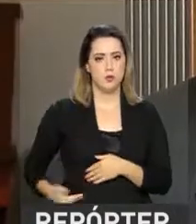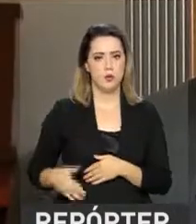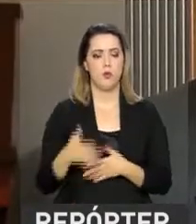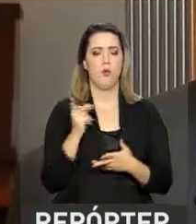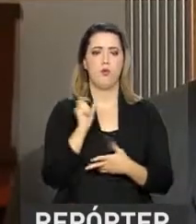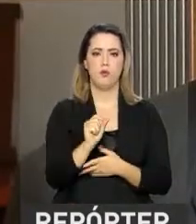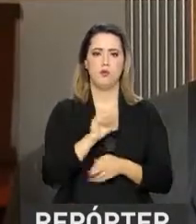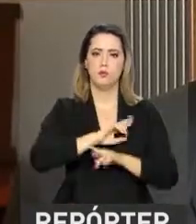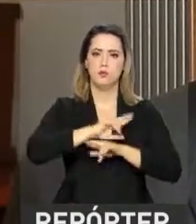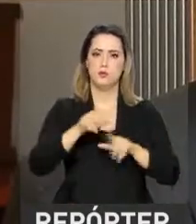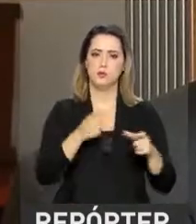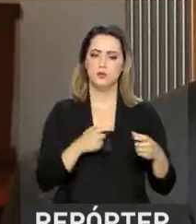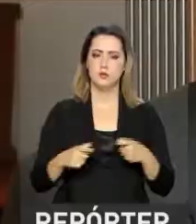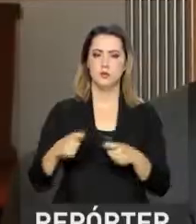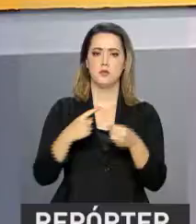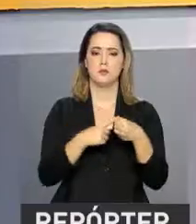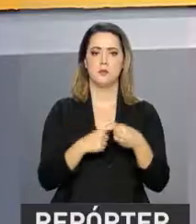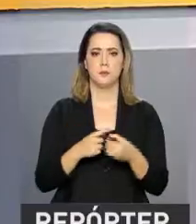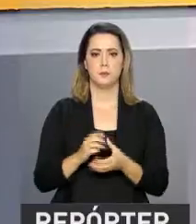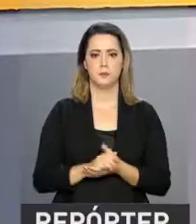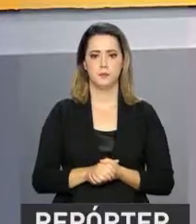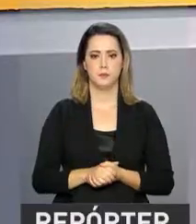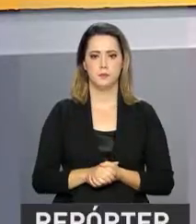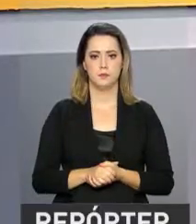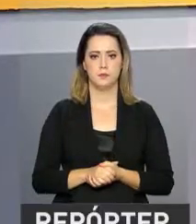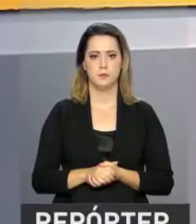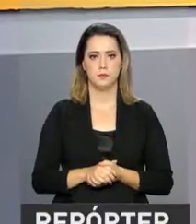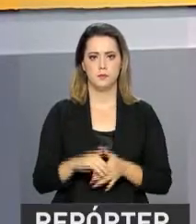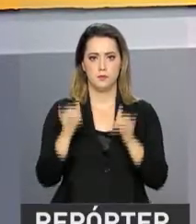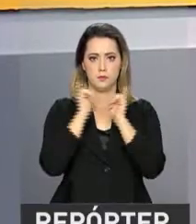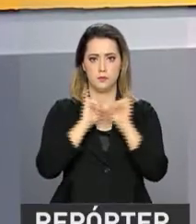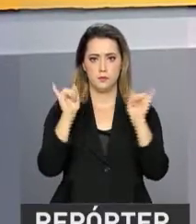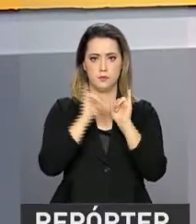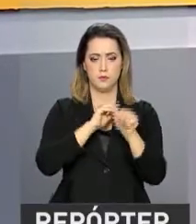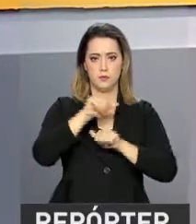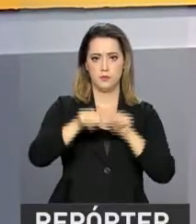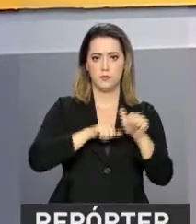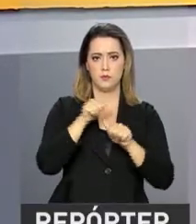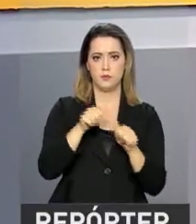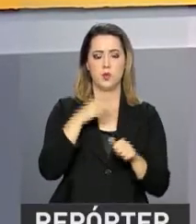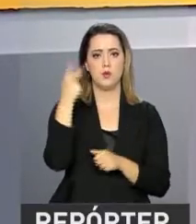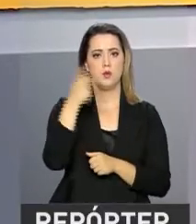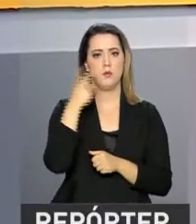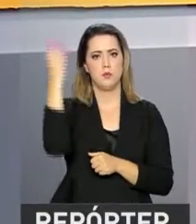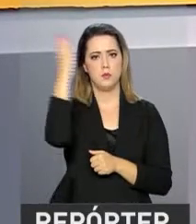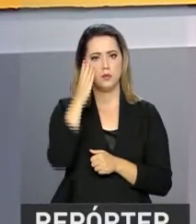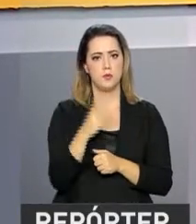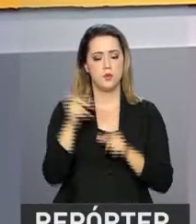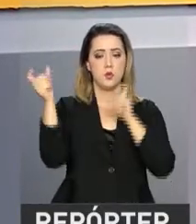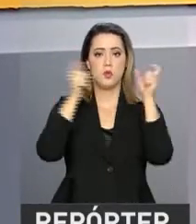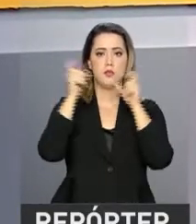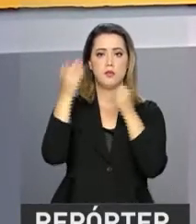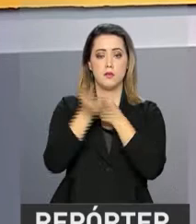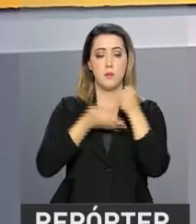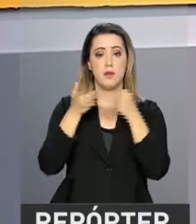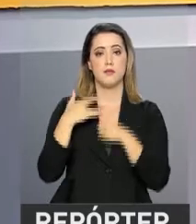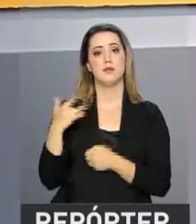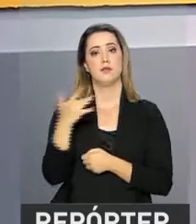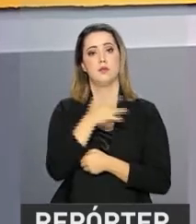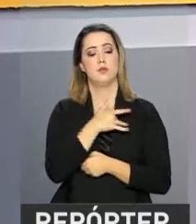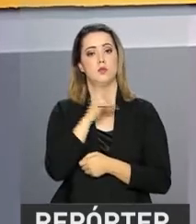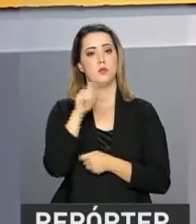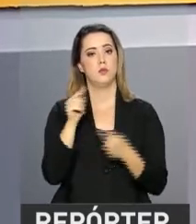condições nos diversos municípios. Foram anunciadas mudanças na Política Nacional de Atenção Básica da